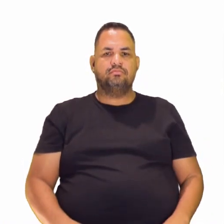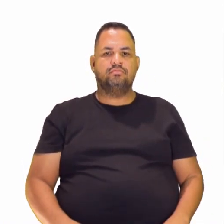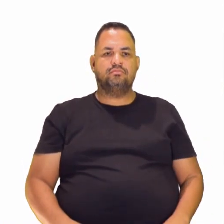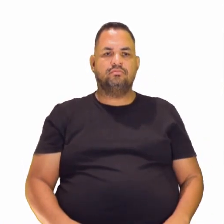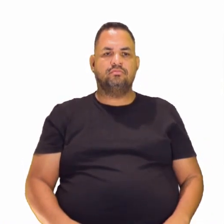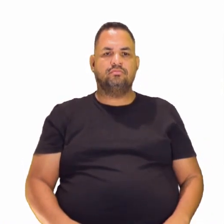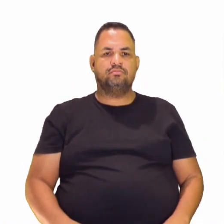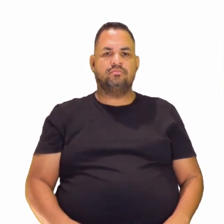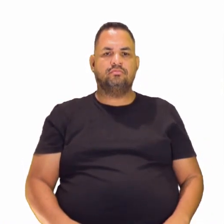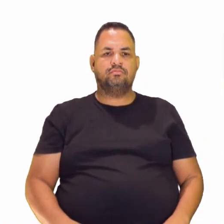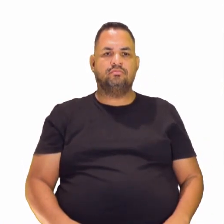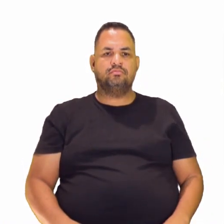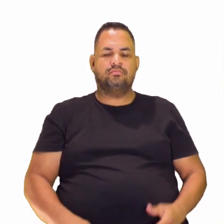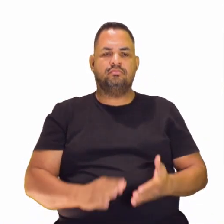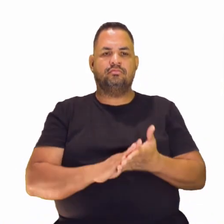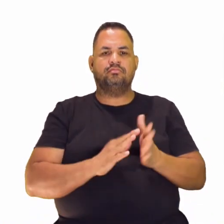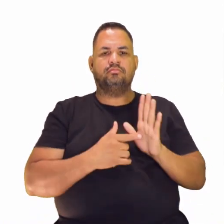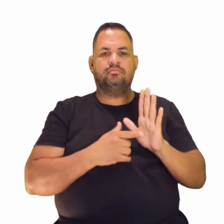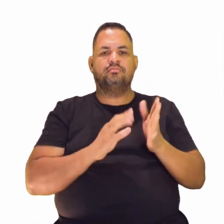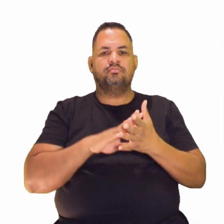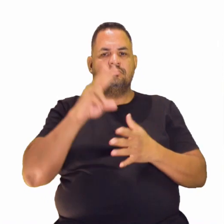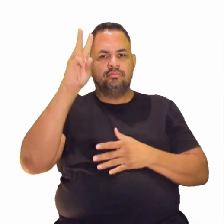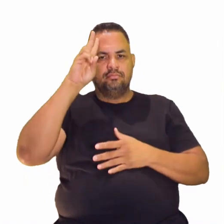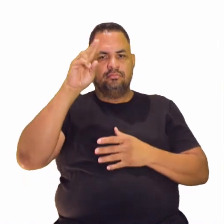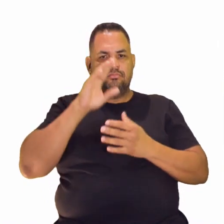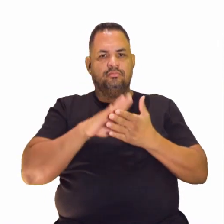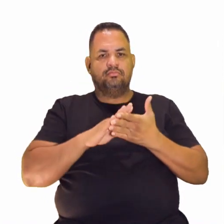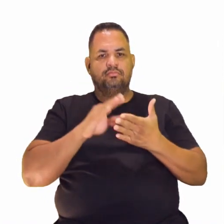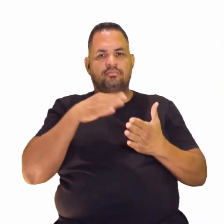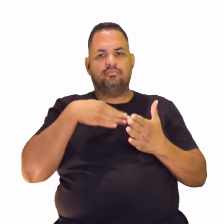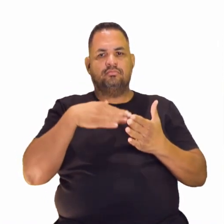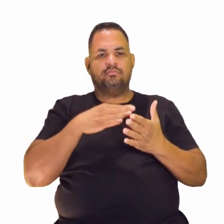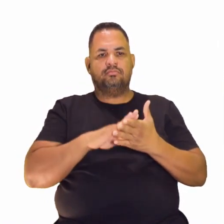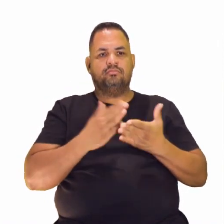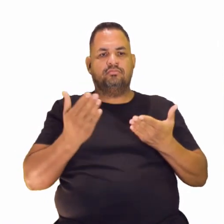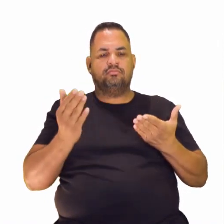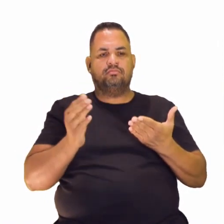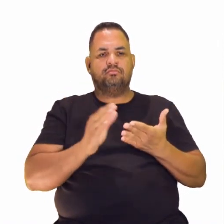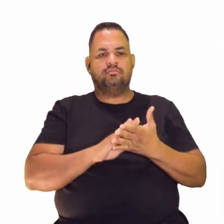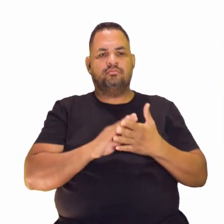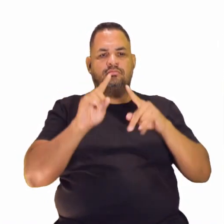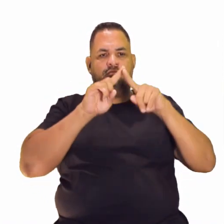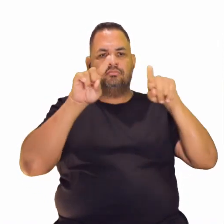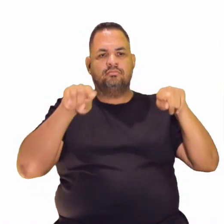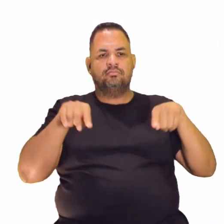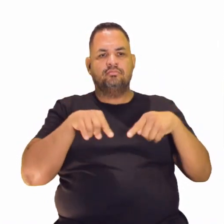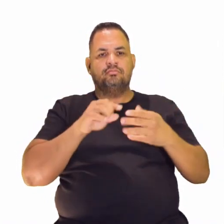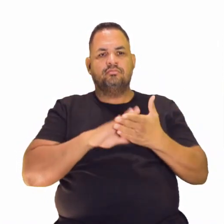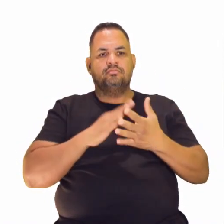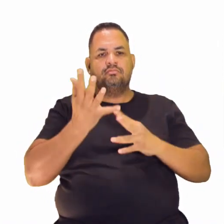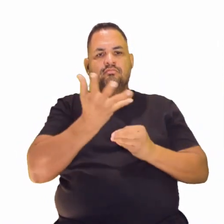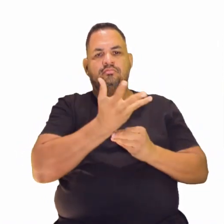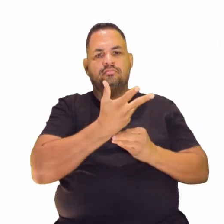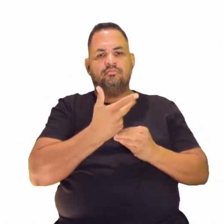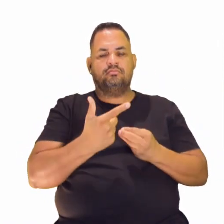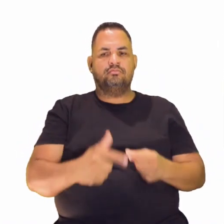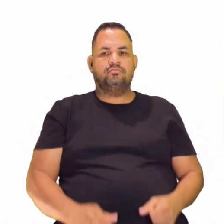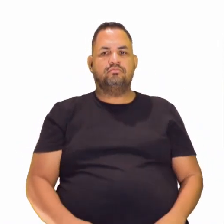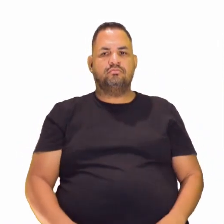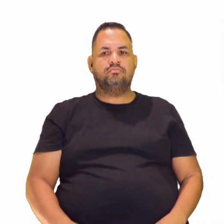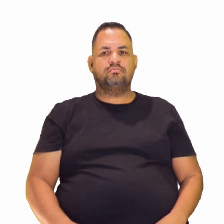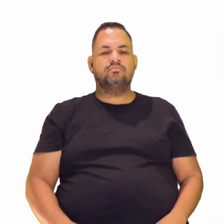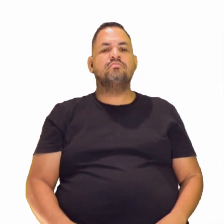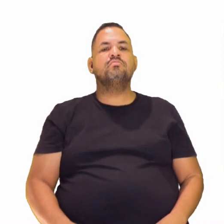Trata-se também de uma pintura histórica, que são obras artísticas. Então, veja só,